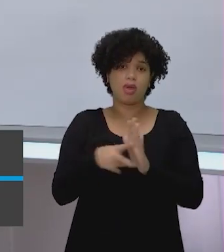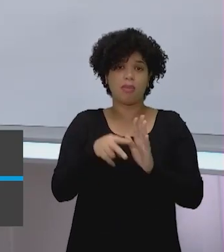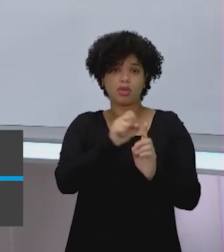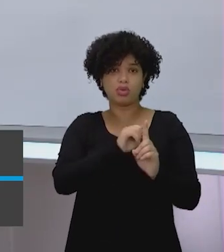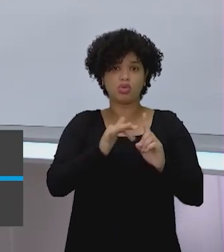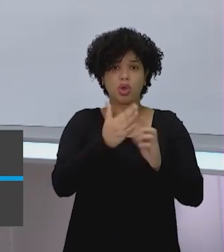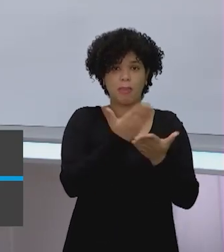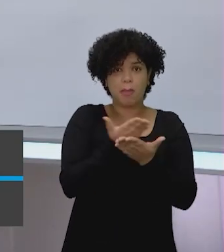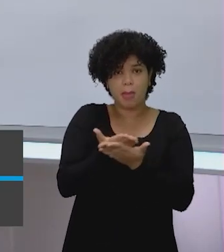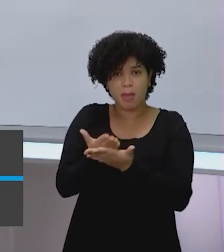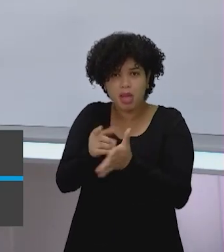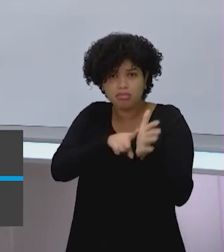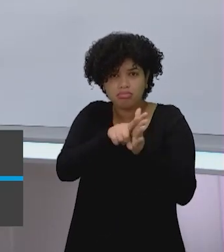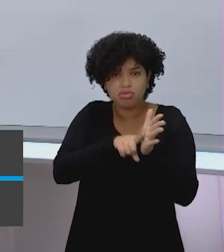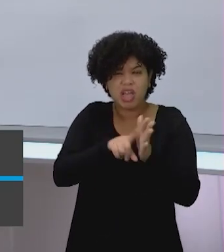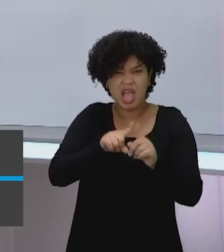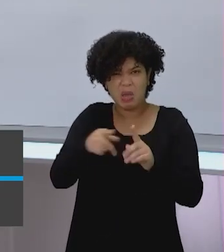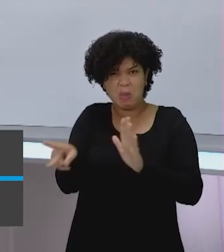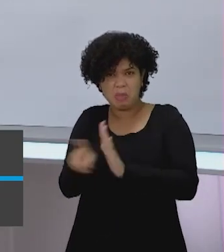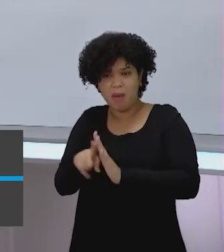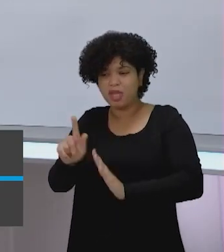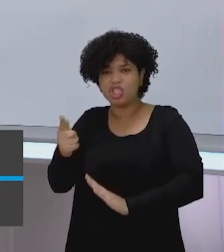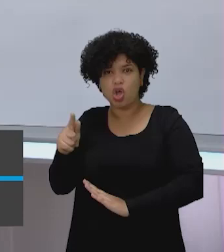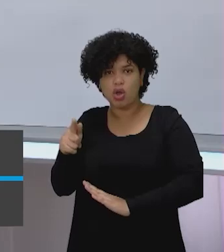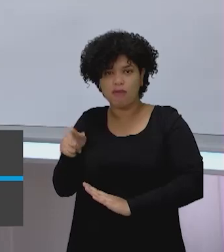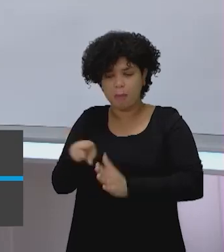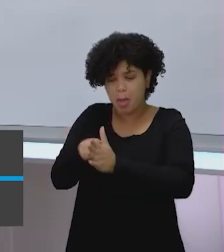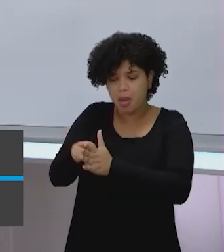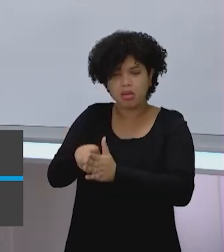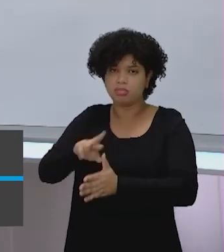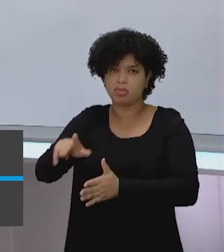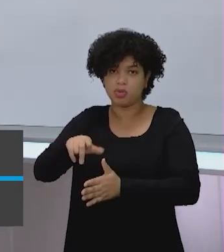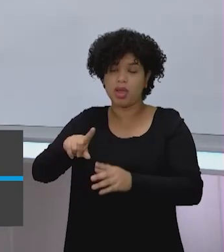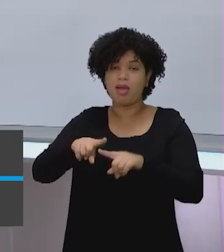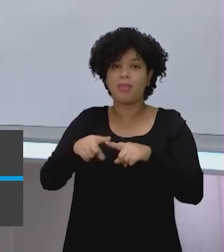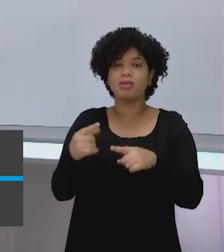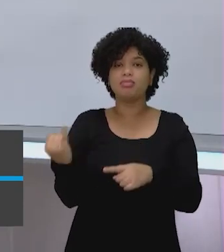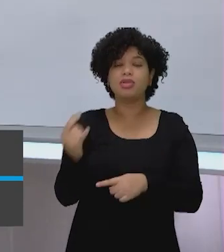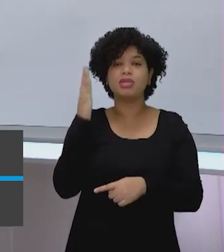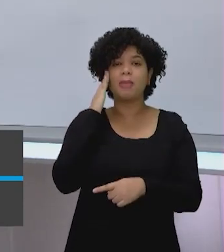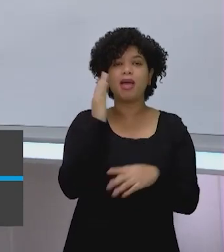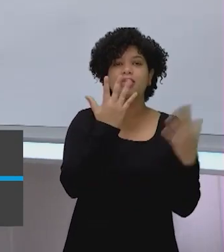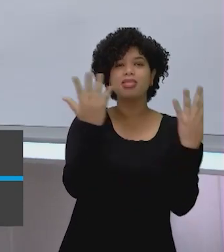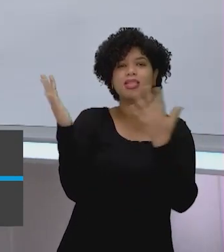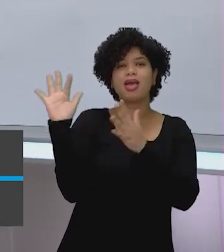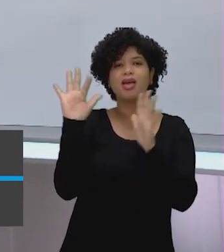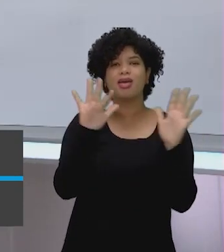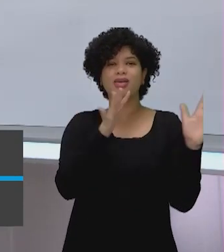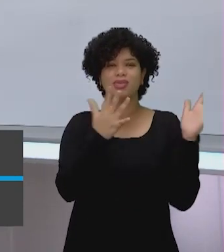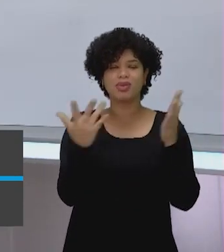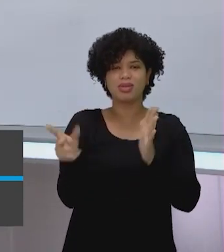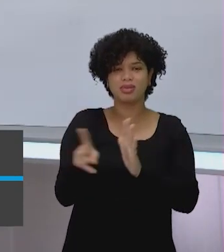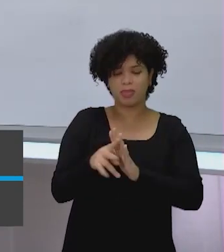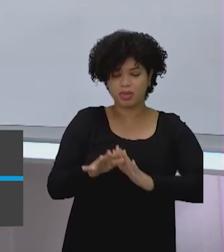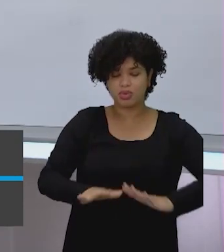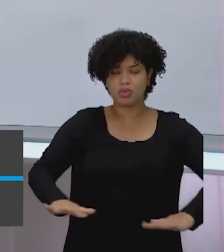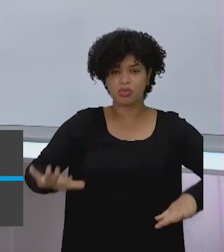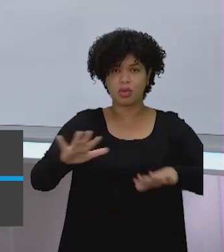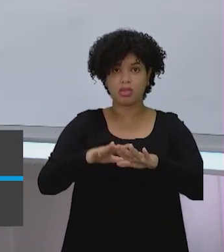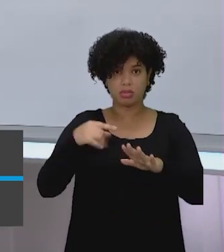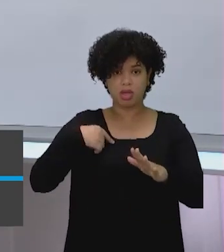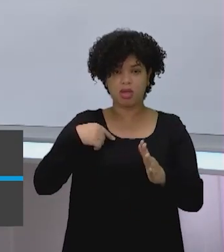Não sou geógrafo, mas essa obra, a natureza do espaço, ela é muito importante, e essa leitura que eu estou fazendo,